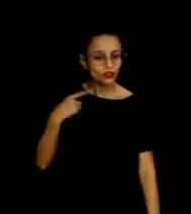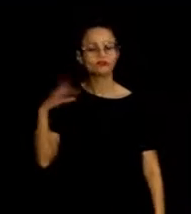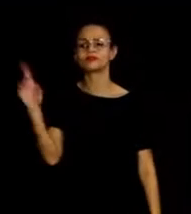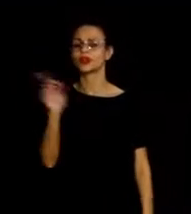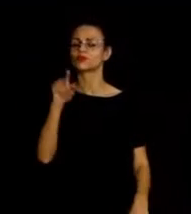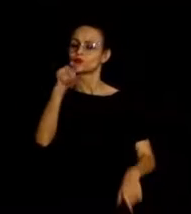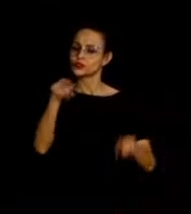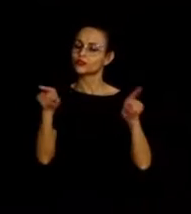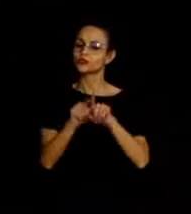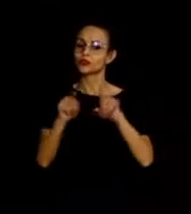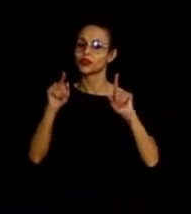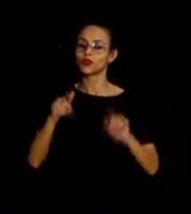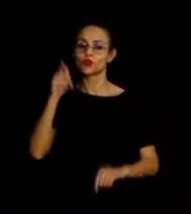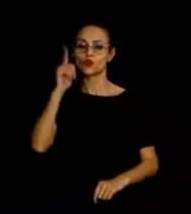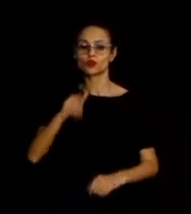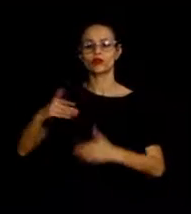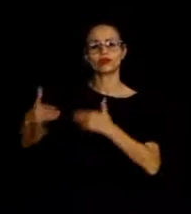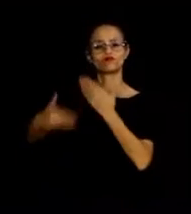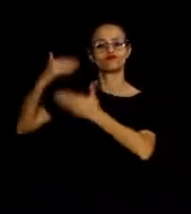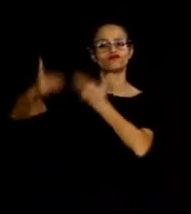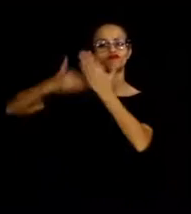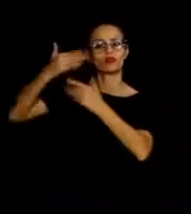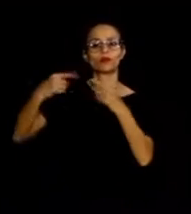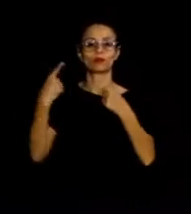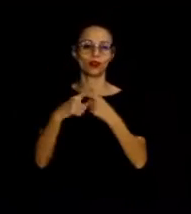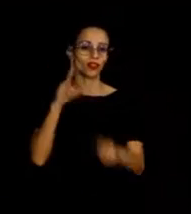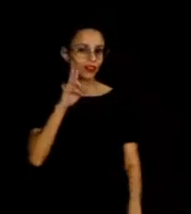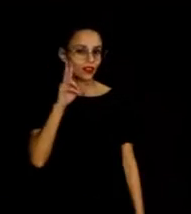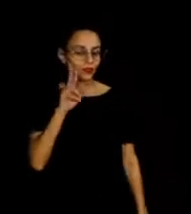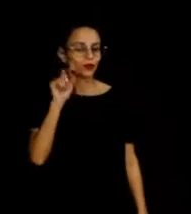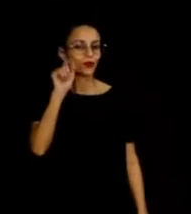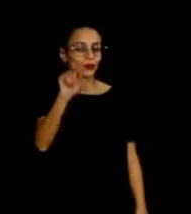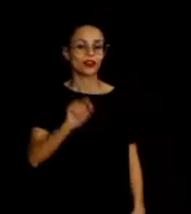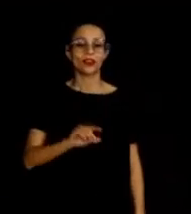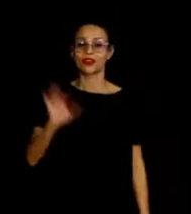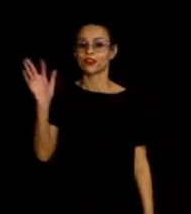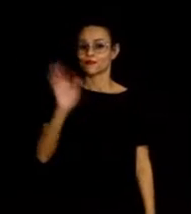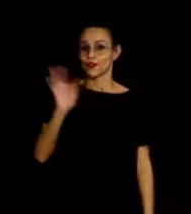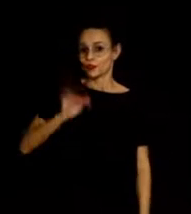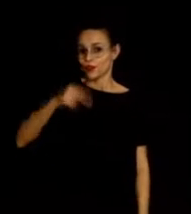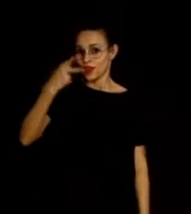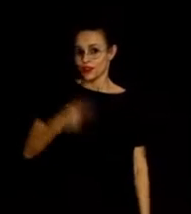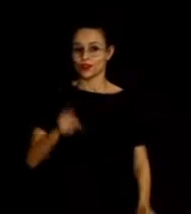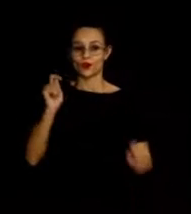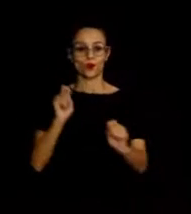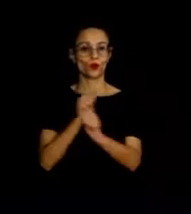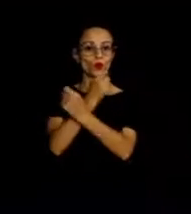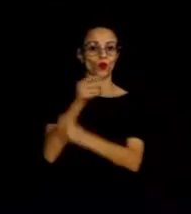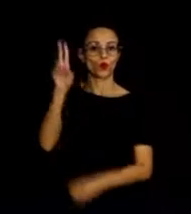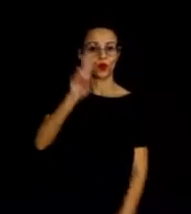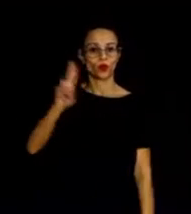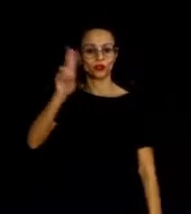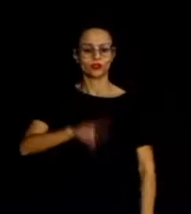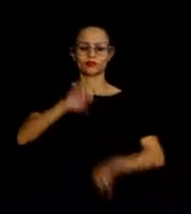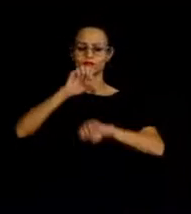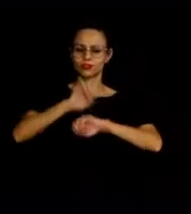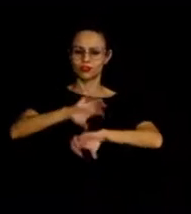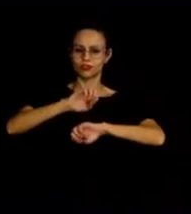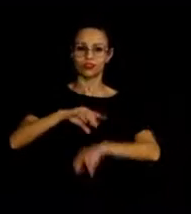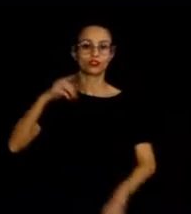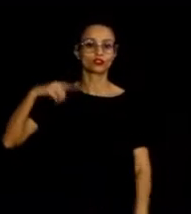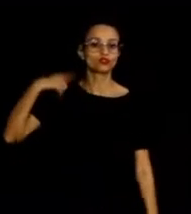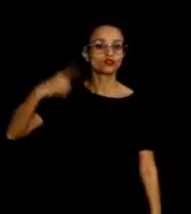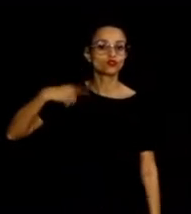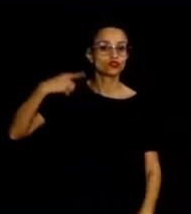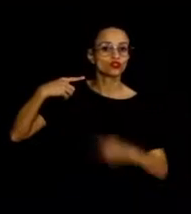você consegue se desenvolver porque lembre a gente está numa faculdade está numa universidade que ensina o direito